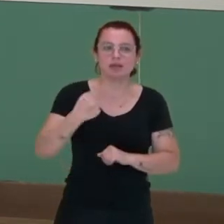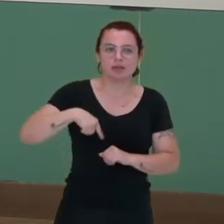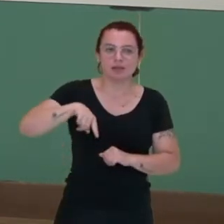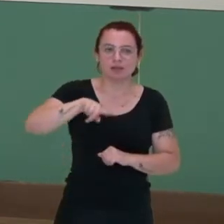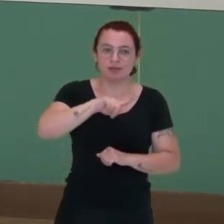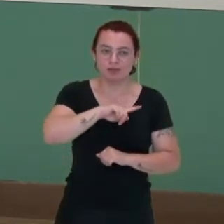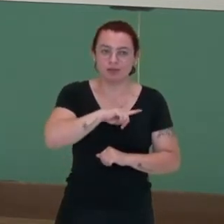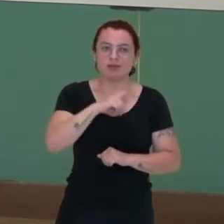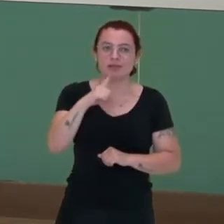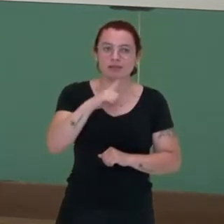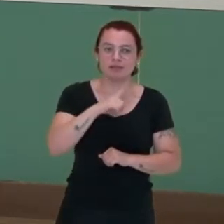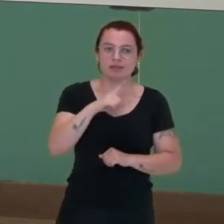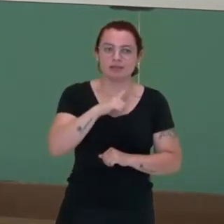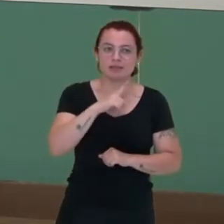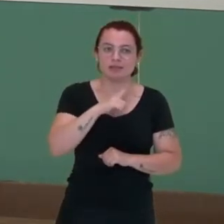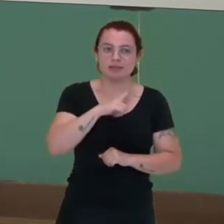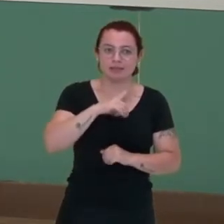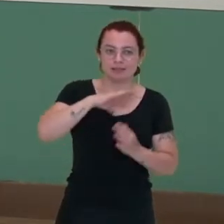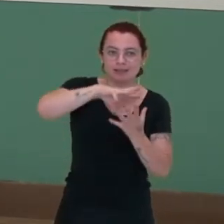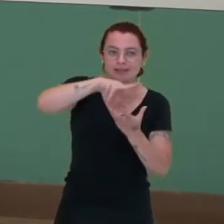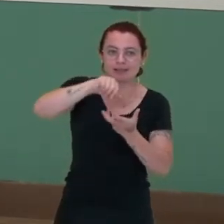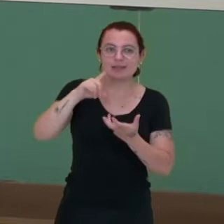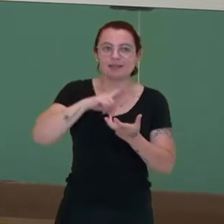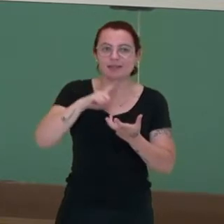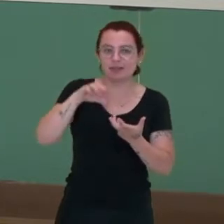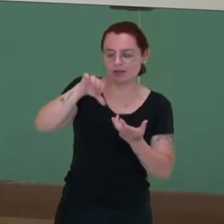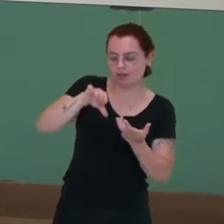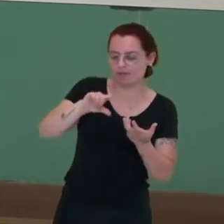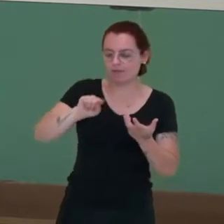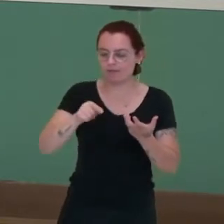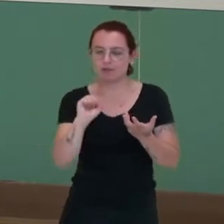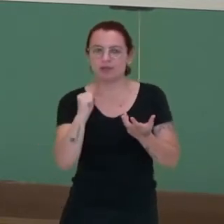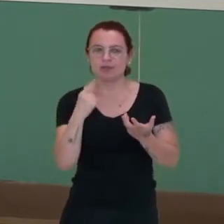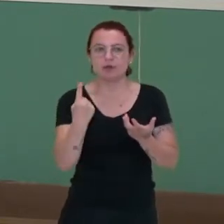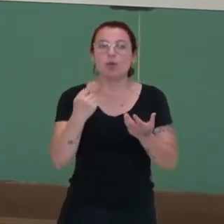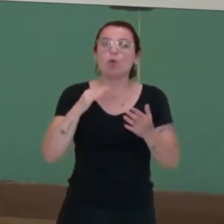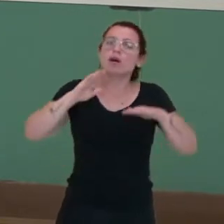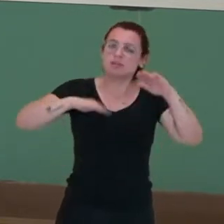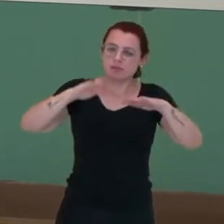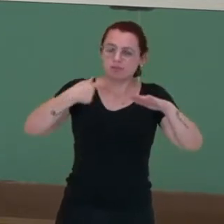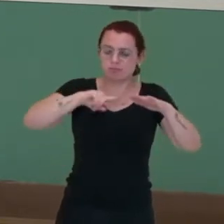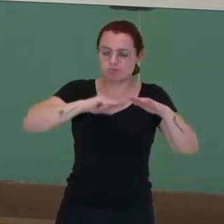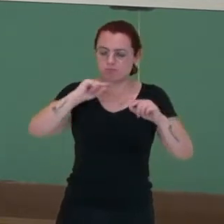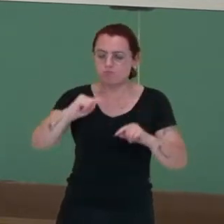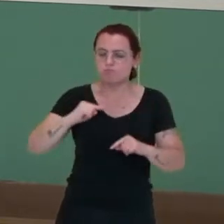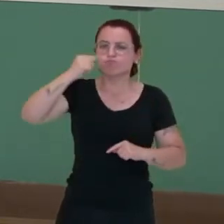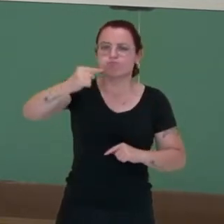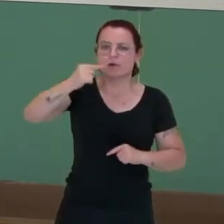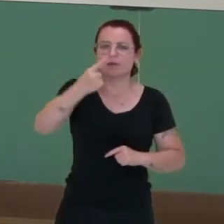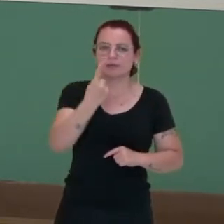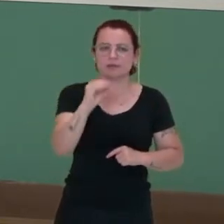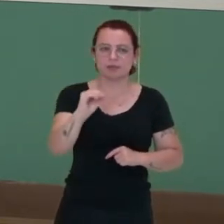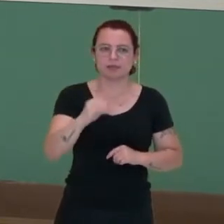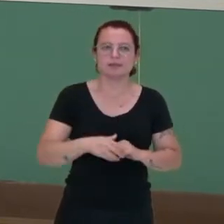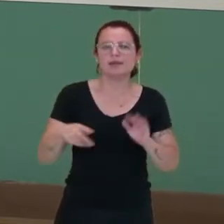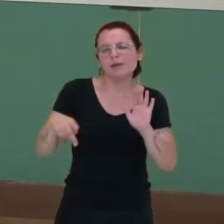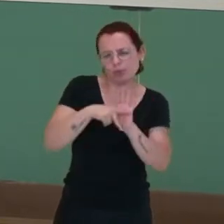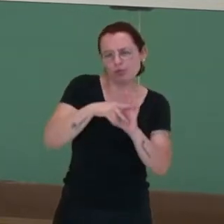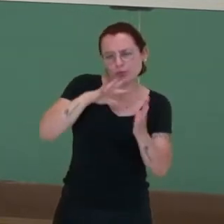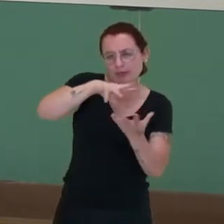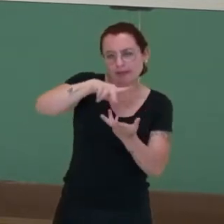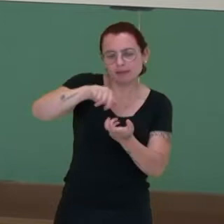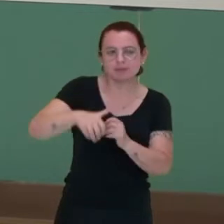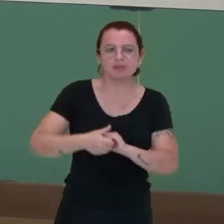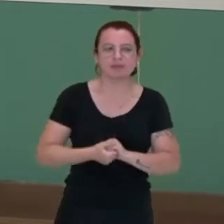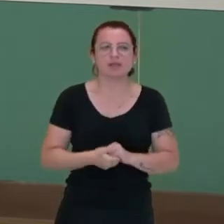que nosso planetinha, nesse caso, vale 9,81, ou a gente arredonda para 10. Lembrando que a gravidade, né, ela varia de planeta para planeta em si.